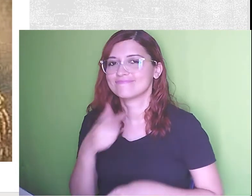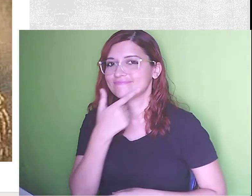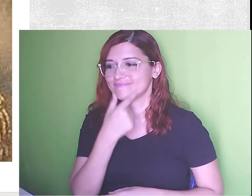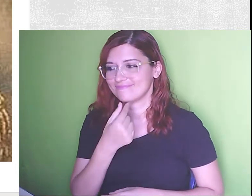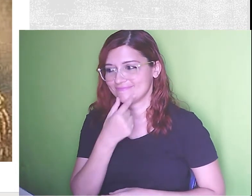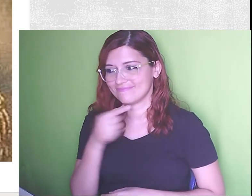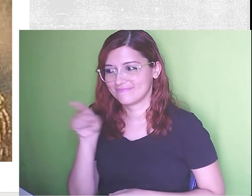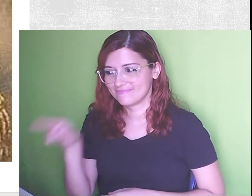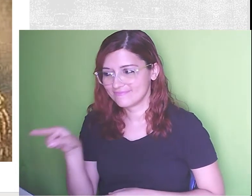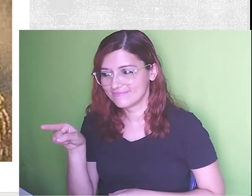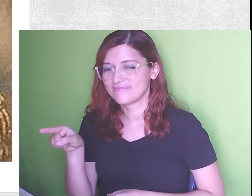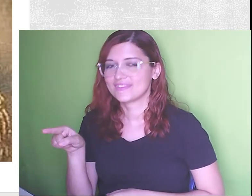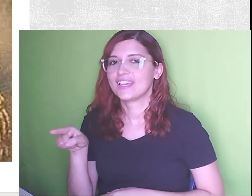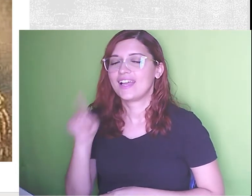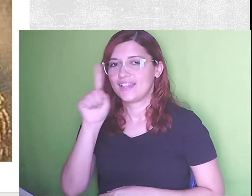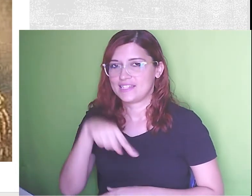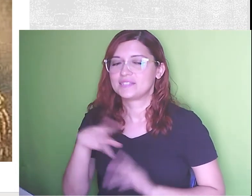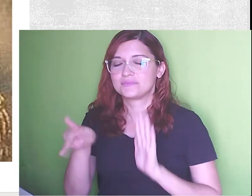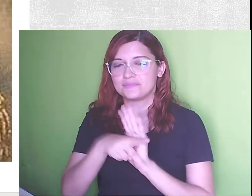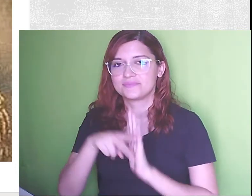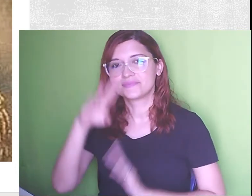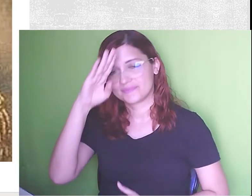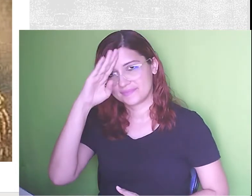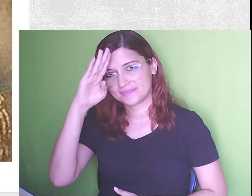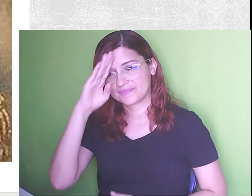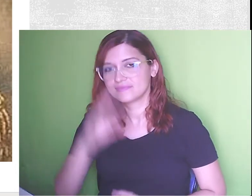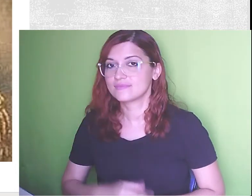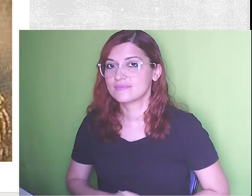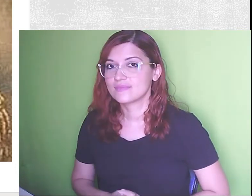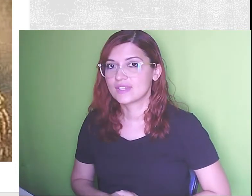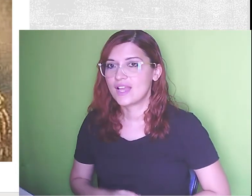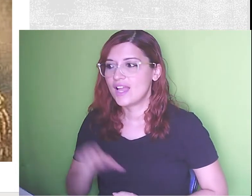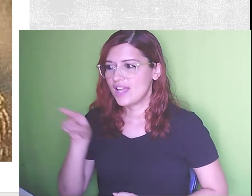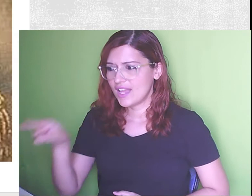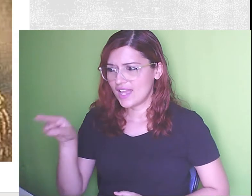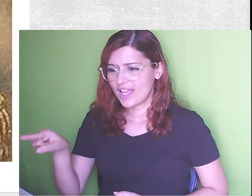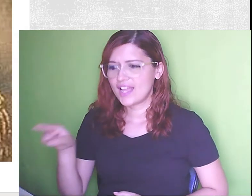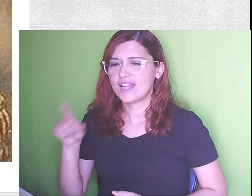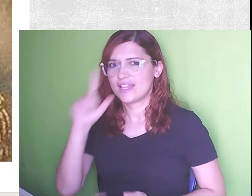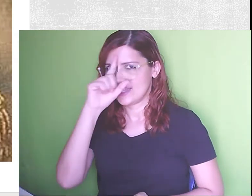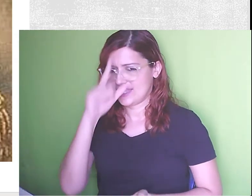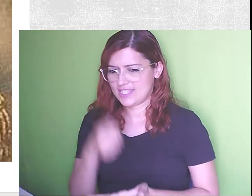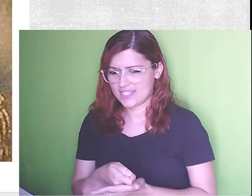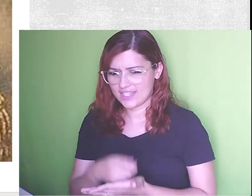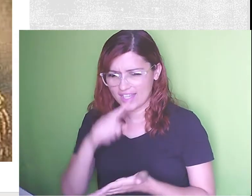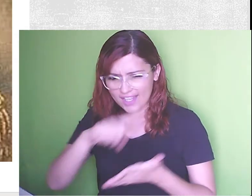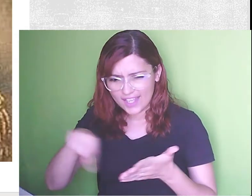O Marechal Floriano Peixoto, também militar.